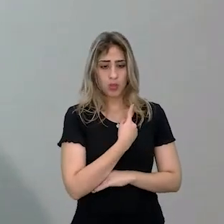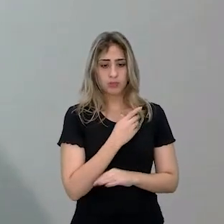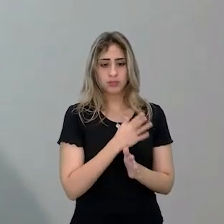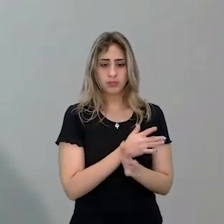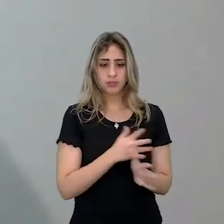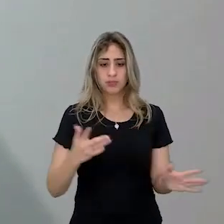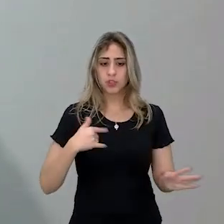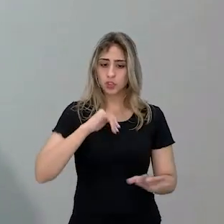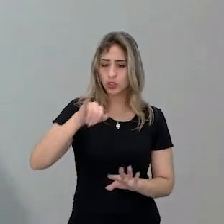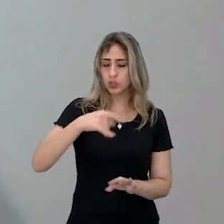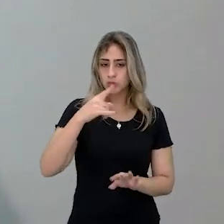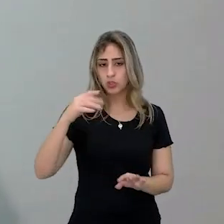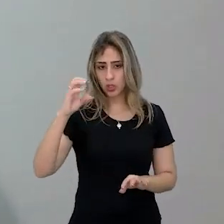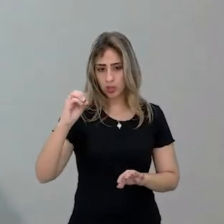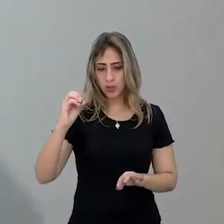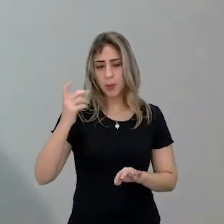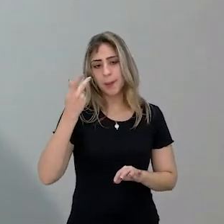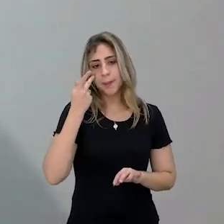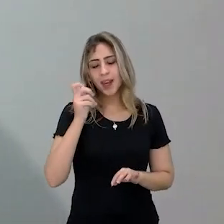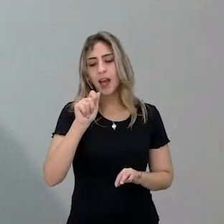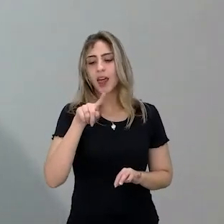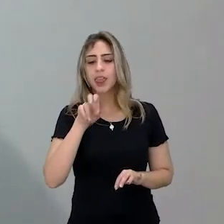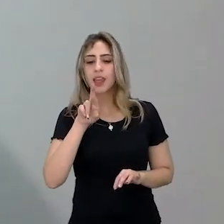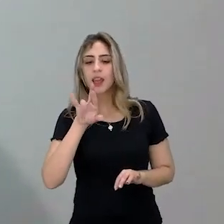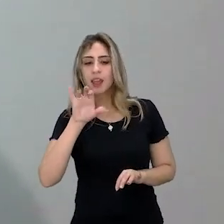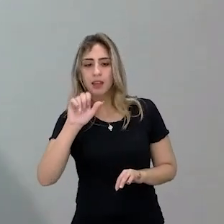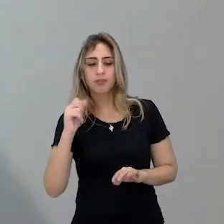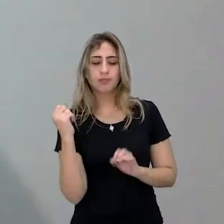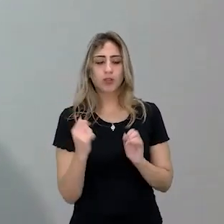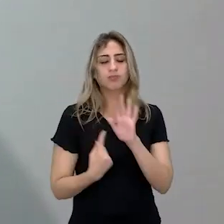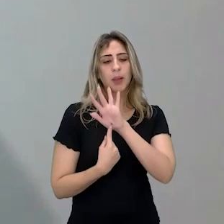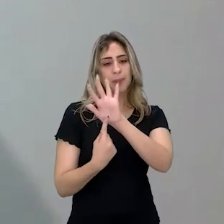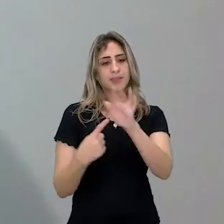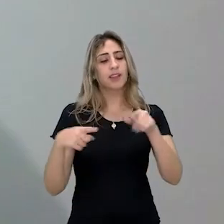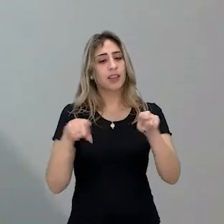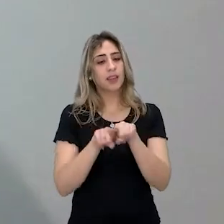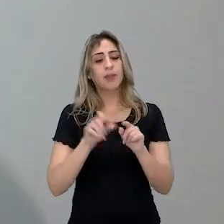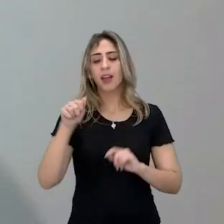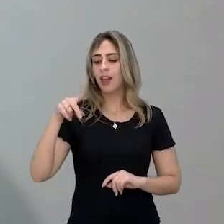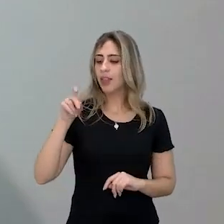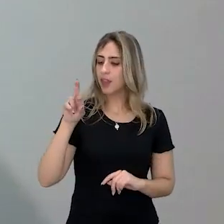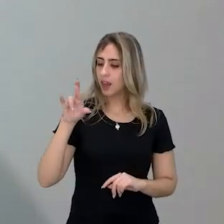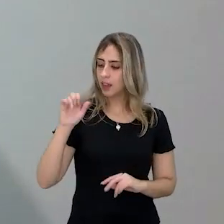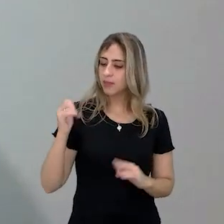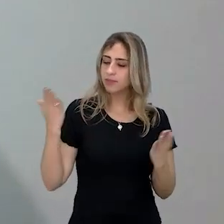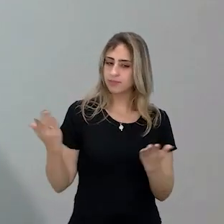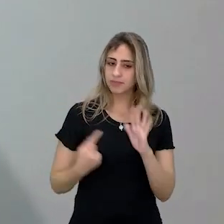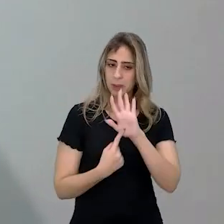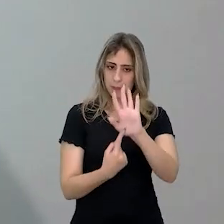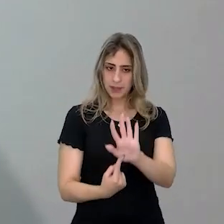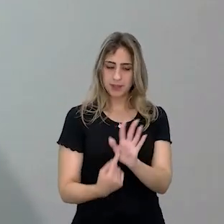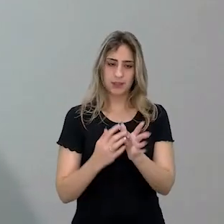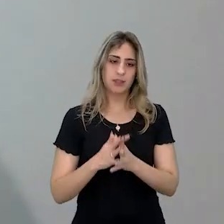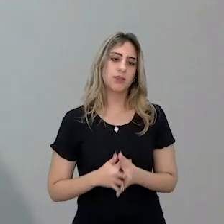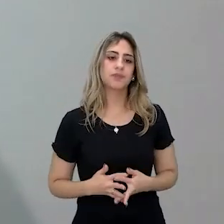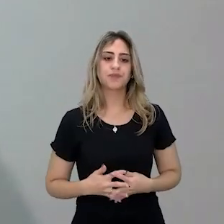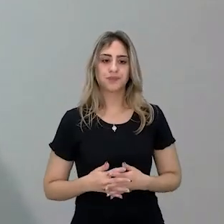somente eu e o João, vou passar para a Andréia para que ela possa se apresentar também. Então, Andréia, é com você.